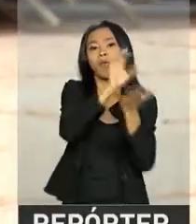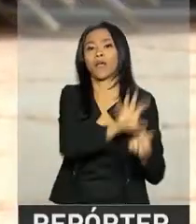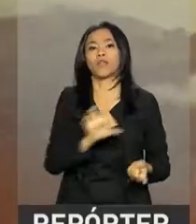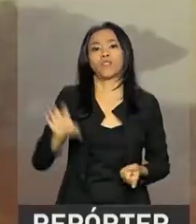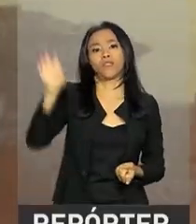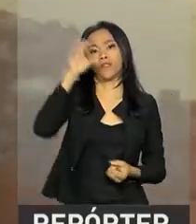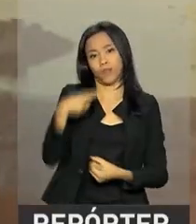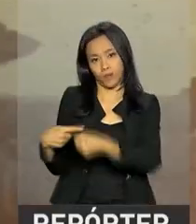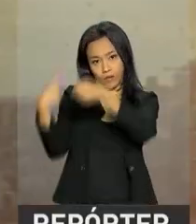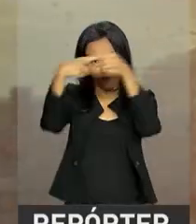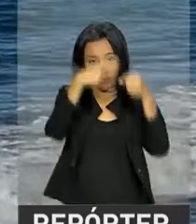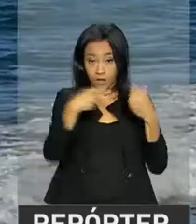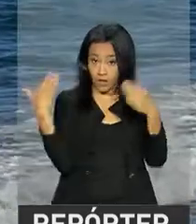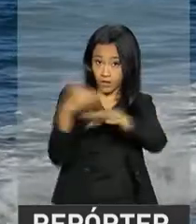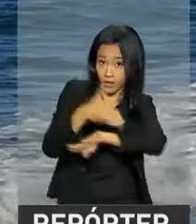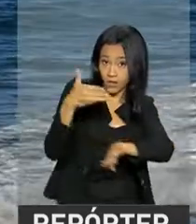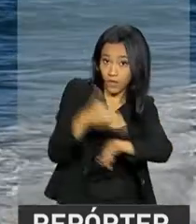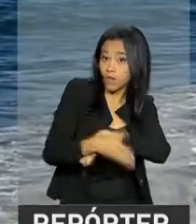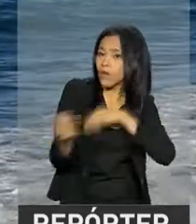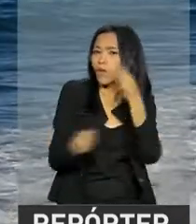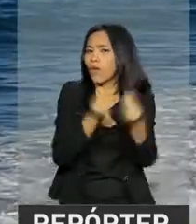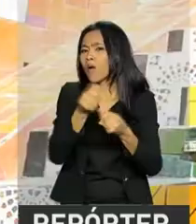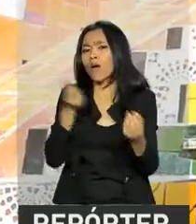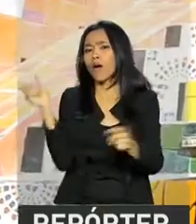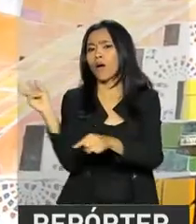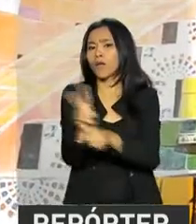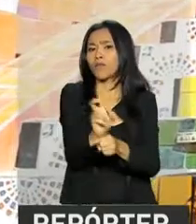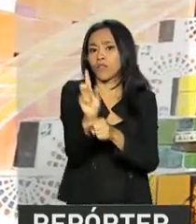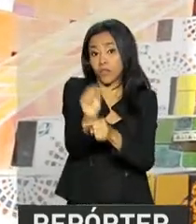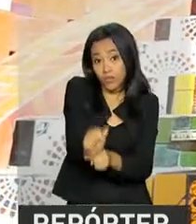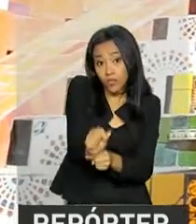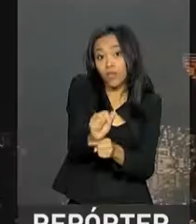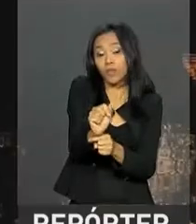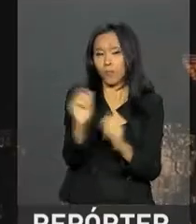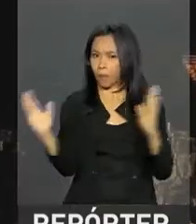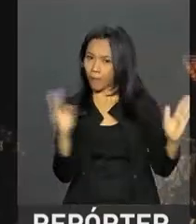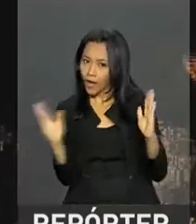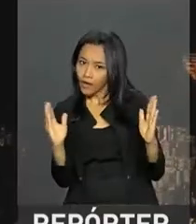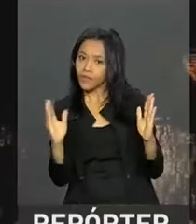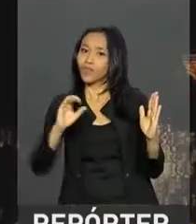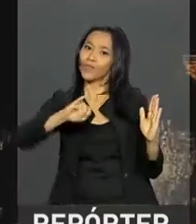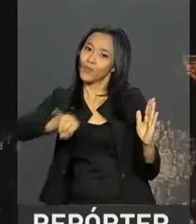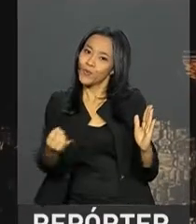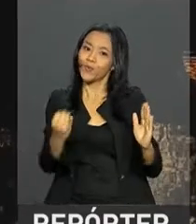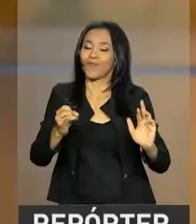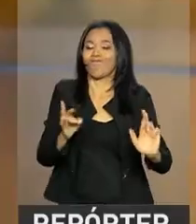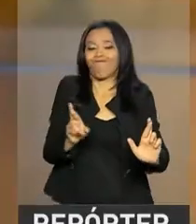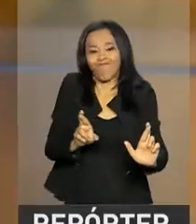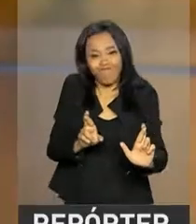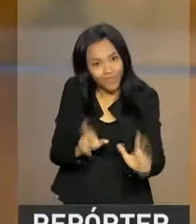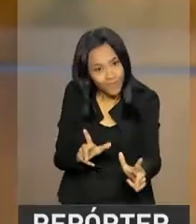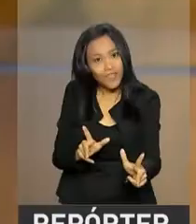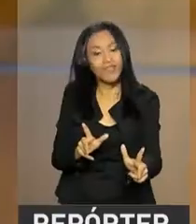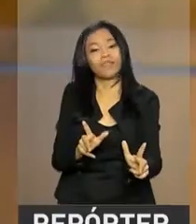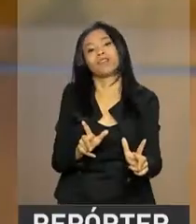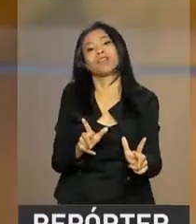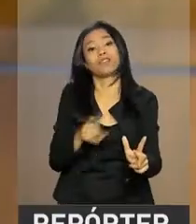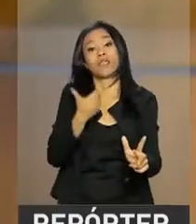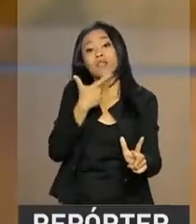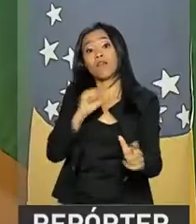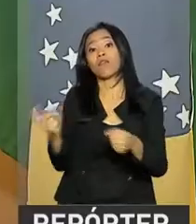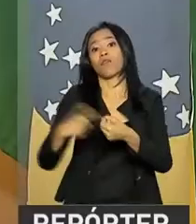no acesso a linhas de financiamento com prazos e juros diferenciados em instituições